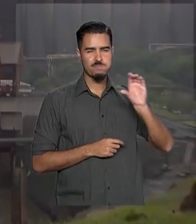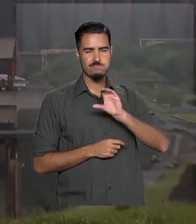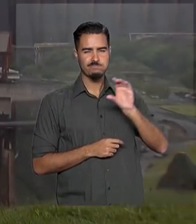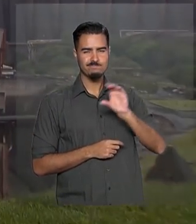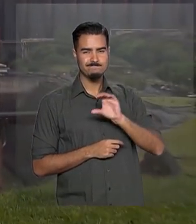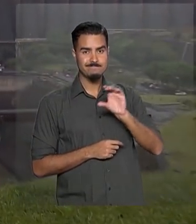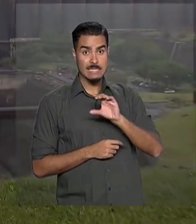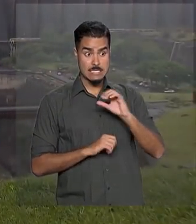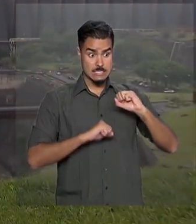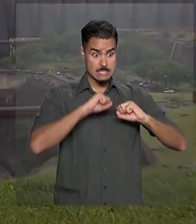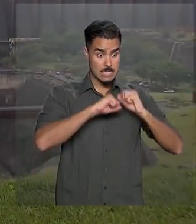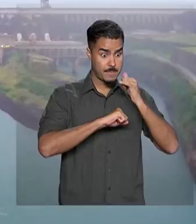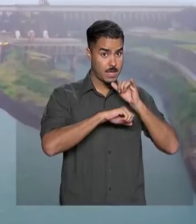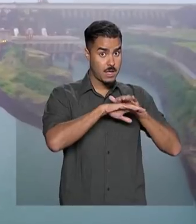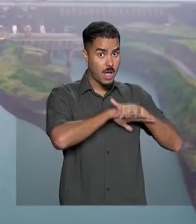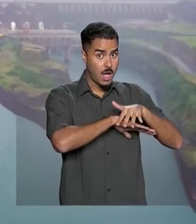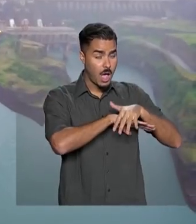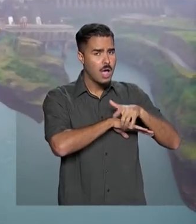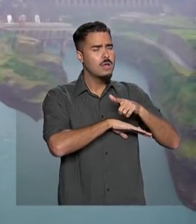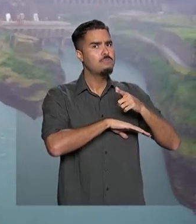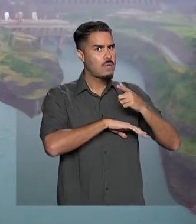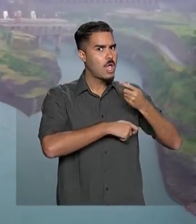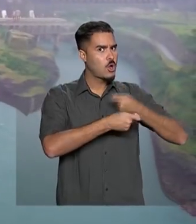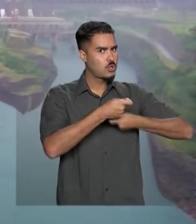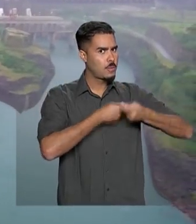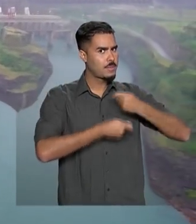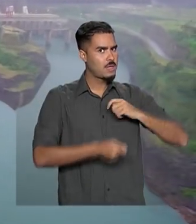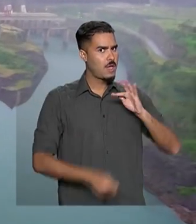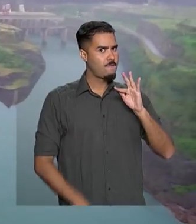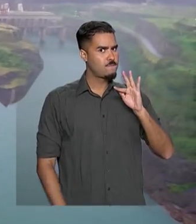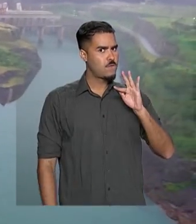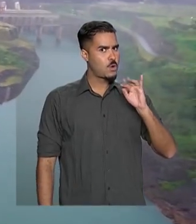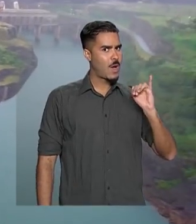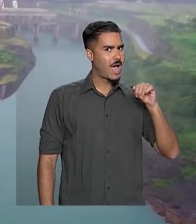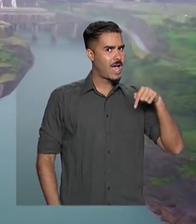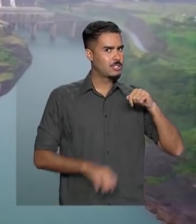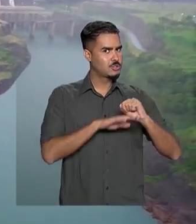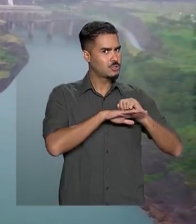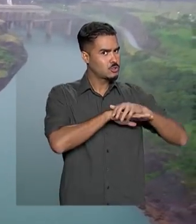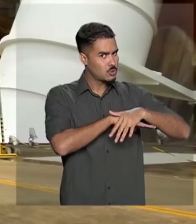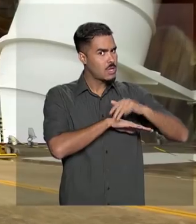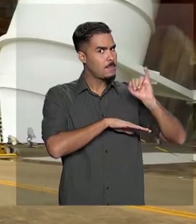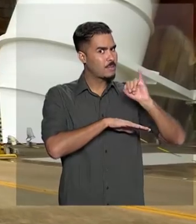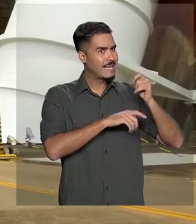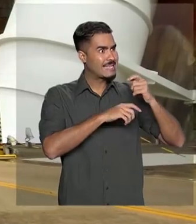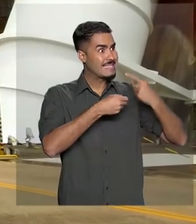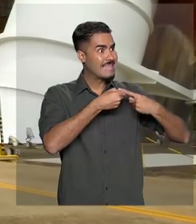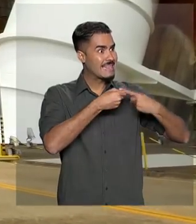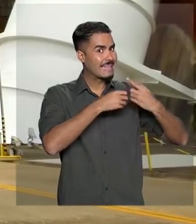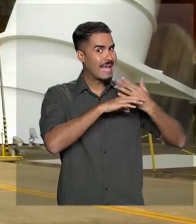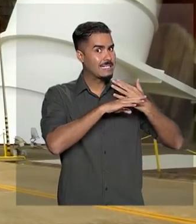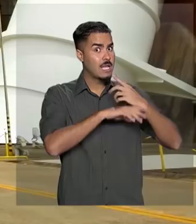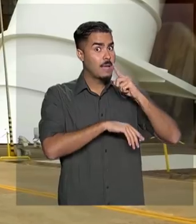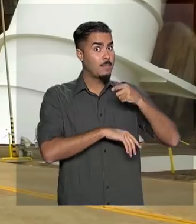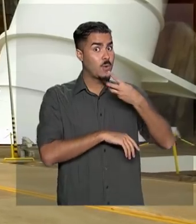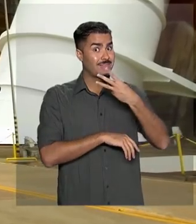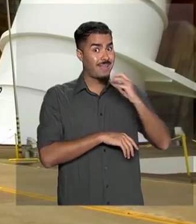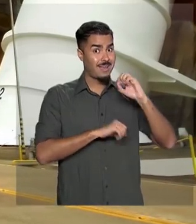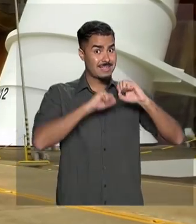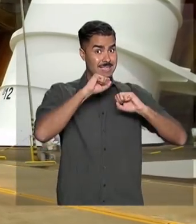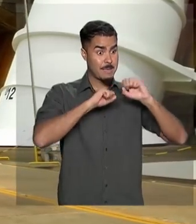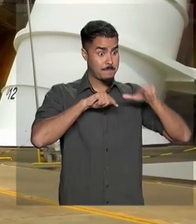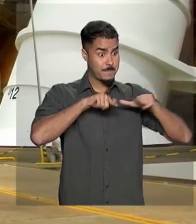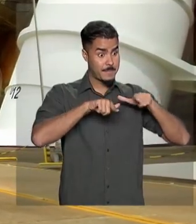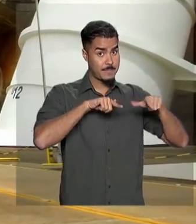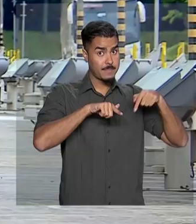tem um papel fundamental na economia da cidade de Foz do Iguaçu. São 1.300 empregos diretos só aqui